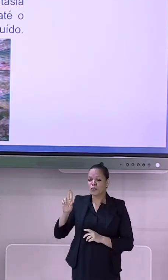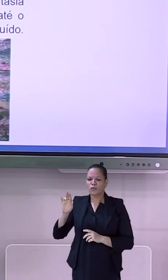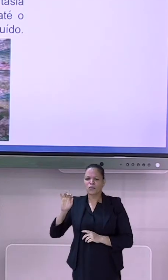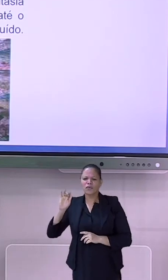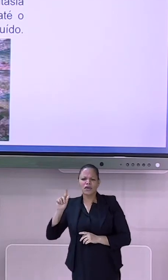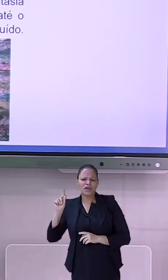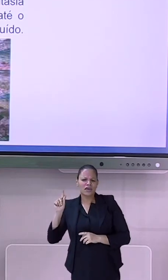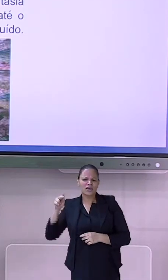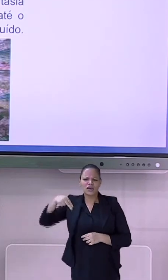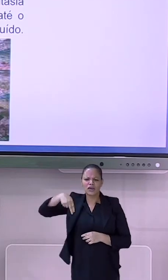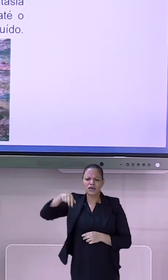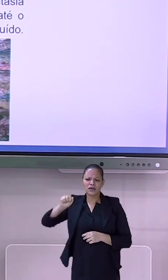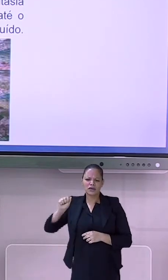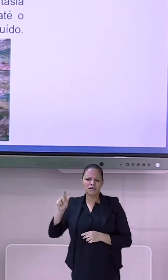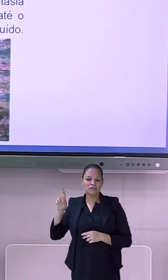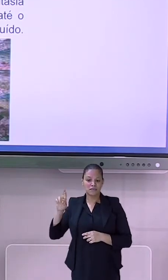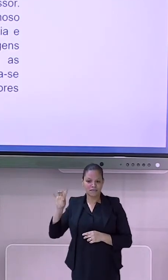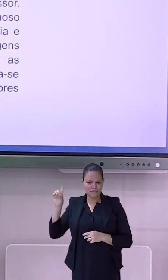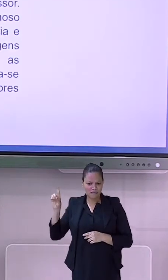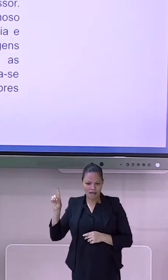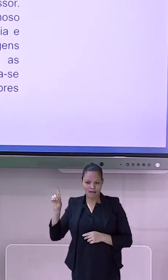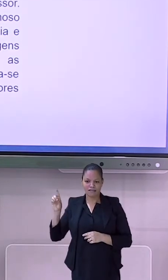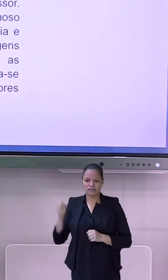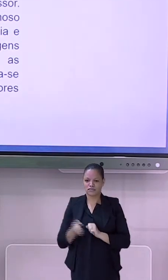que ele fez pela arte brasileira.